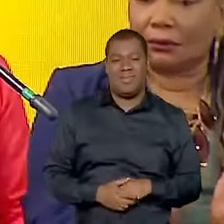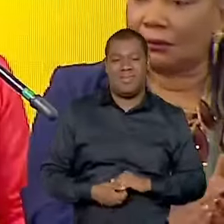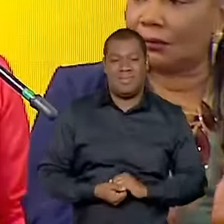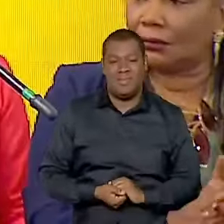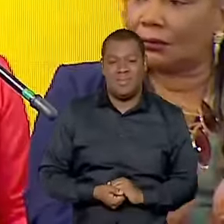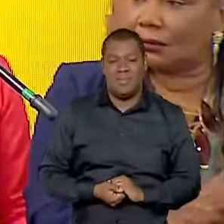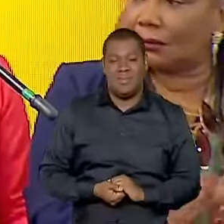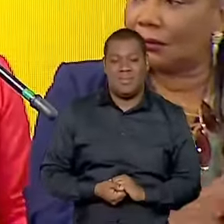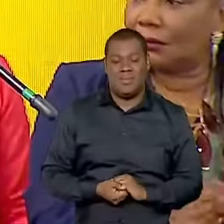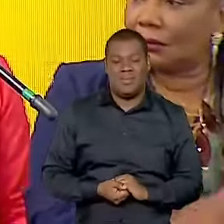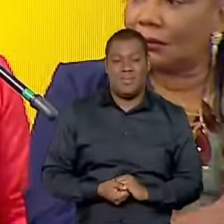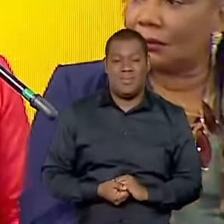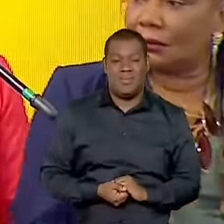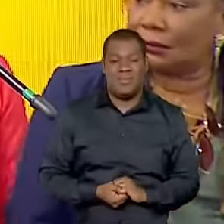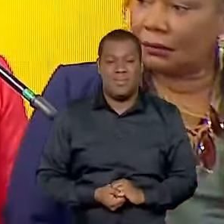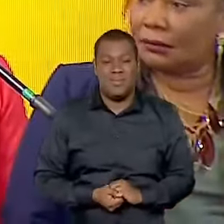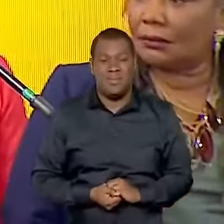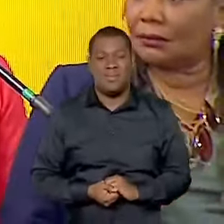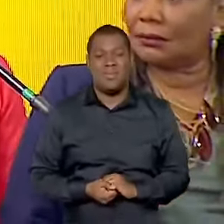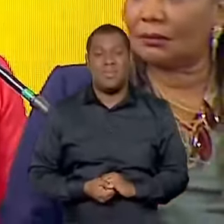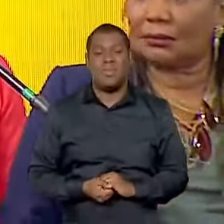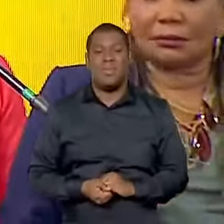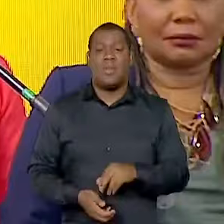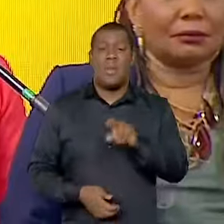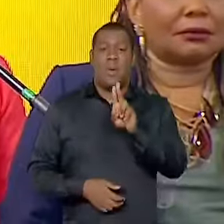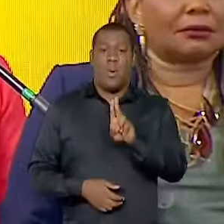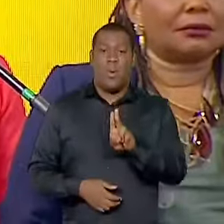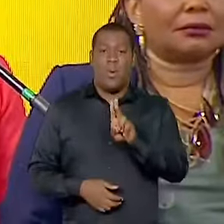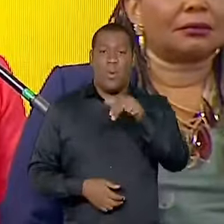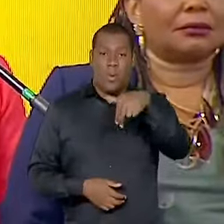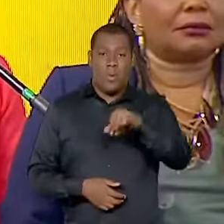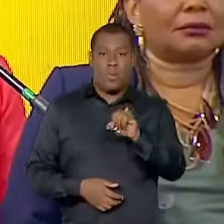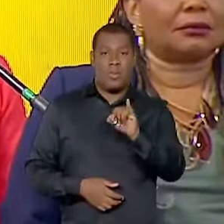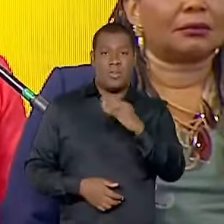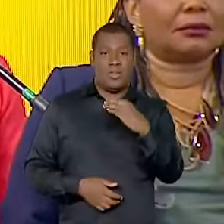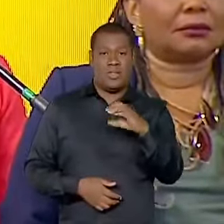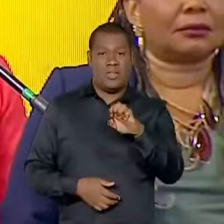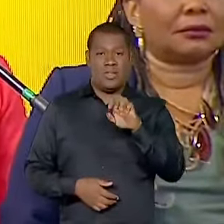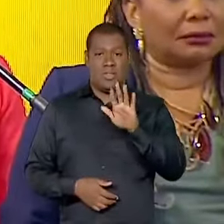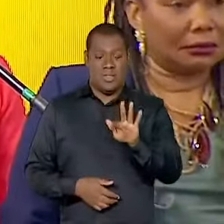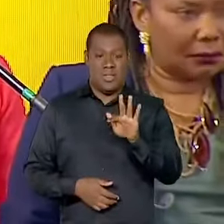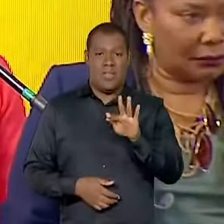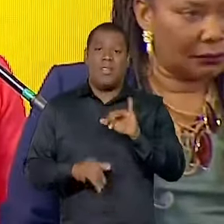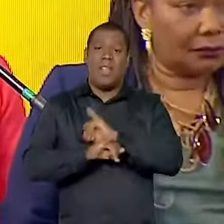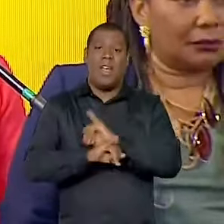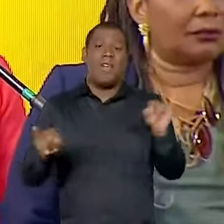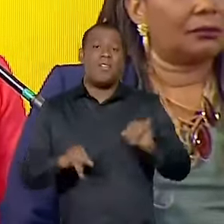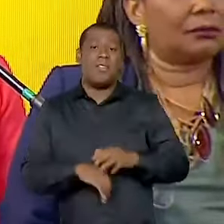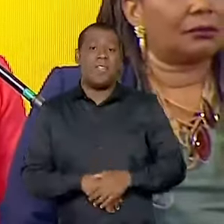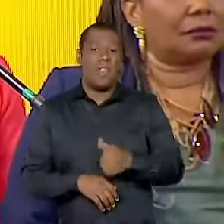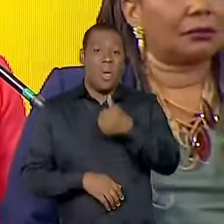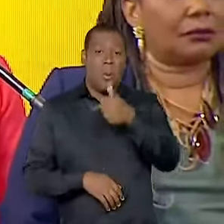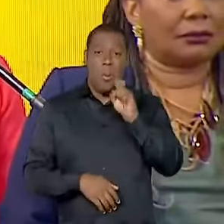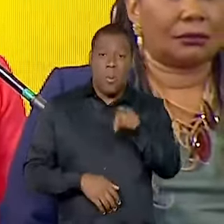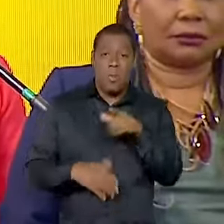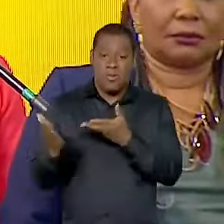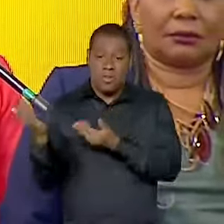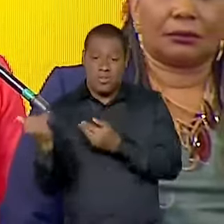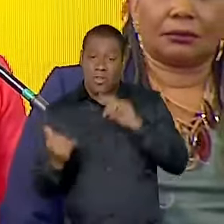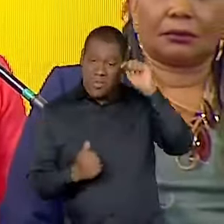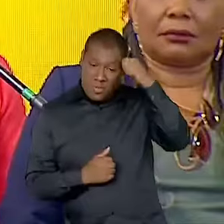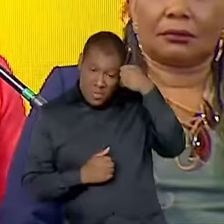Pessoal, segundo a Unicef, a cada 1.000 jovens negros, 4 são